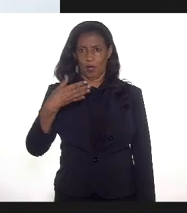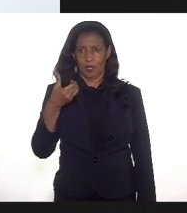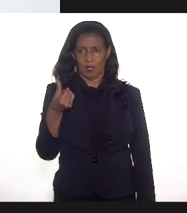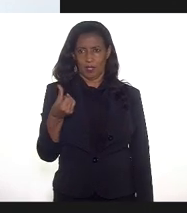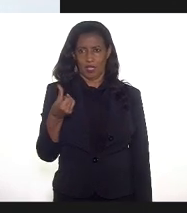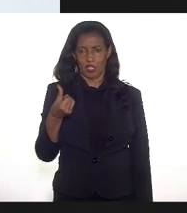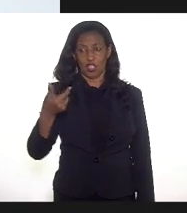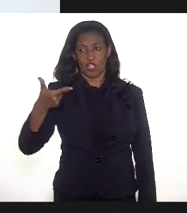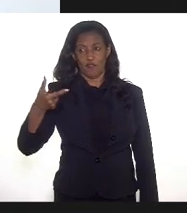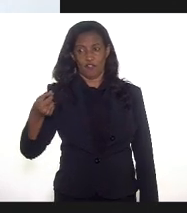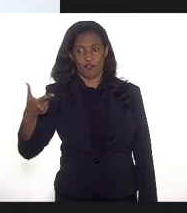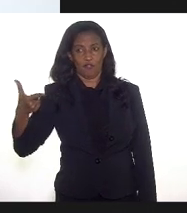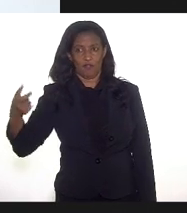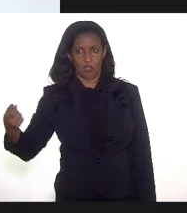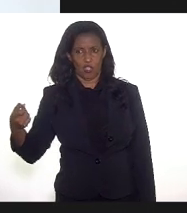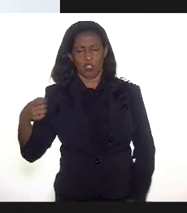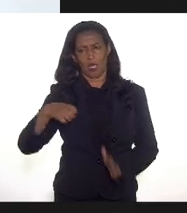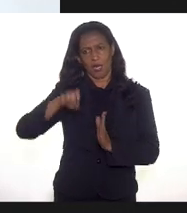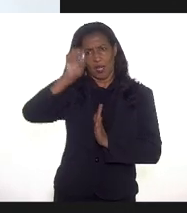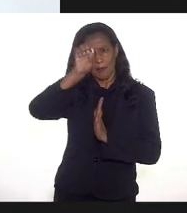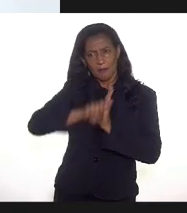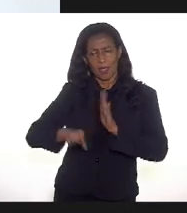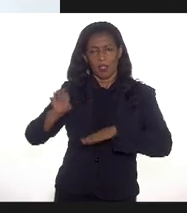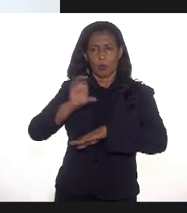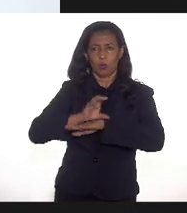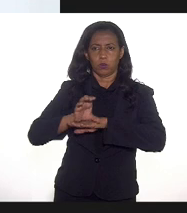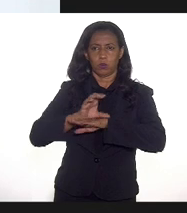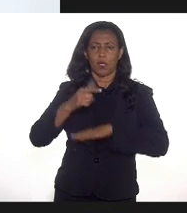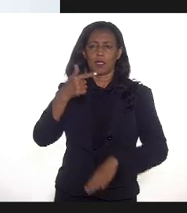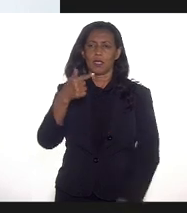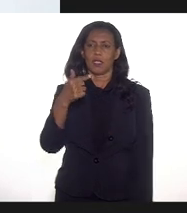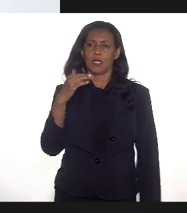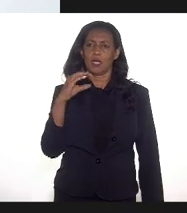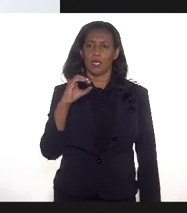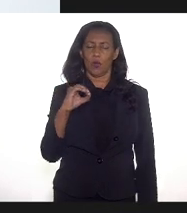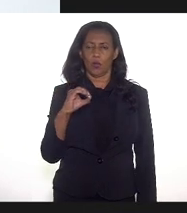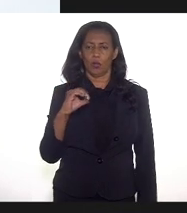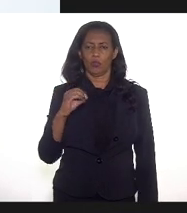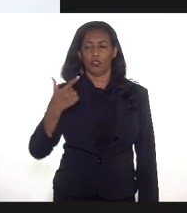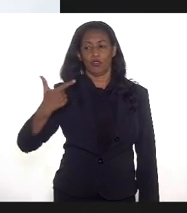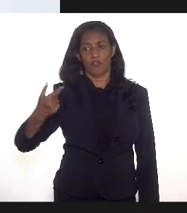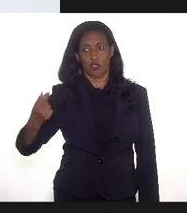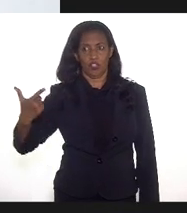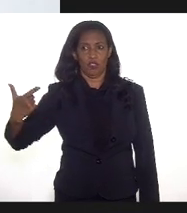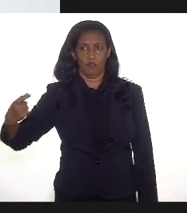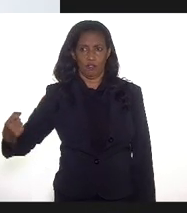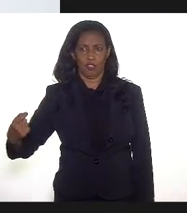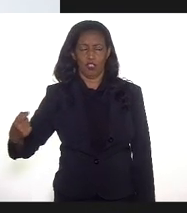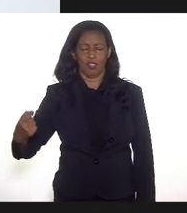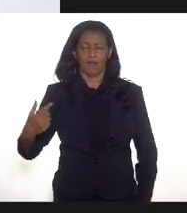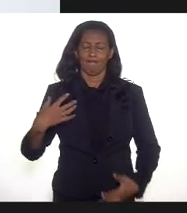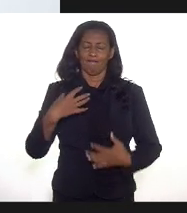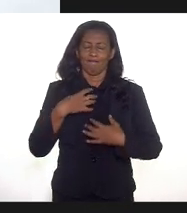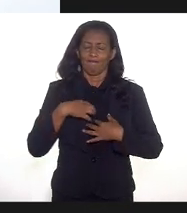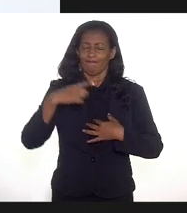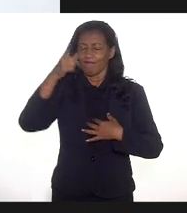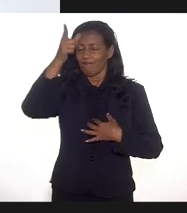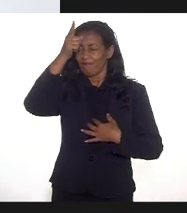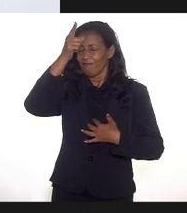2020, e na Emenda Constitucional 78, de 2020, respiramos